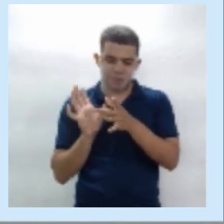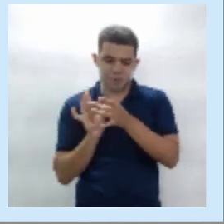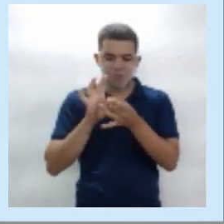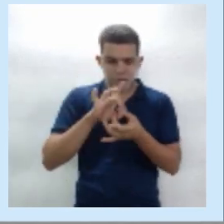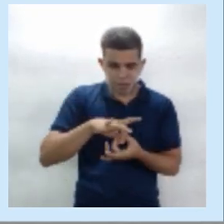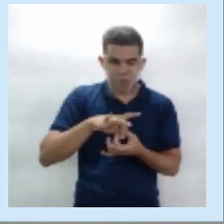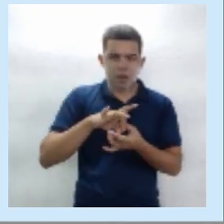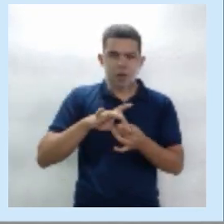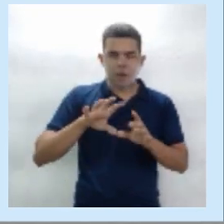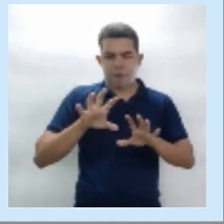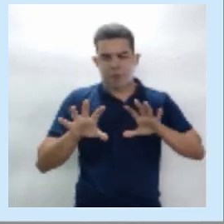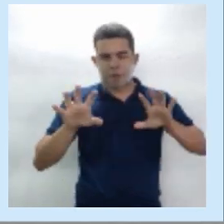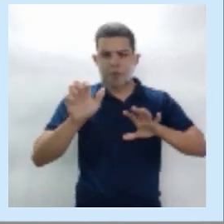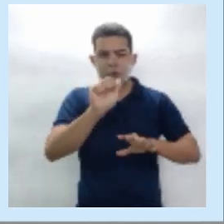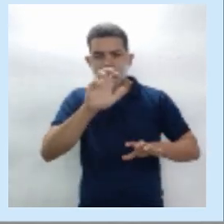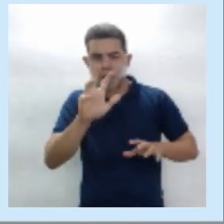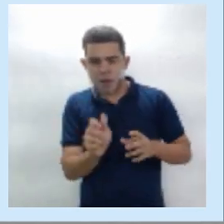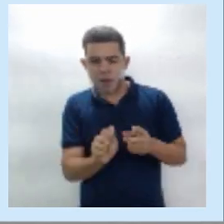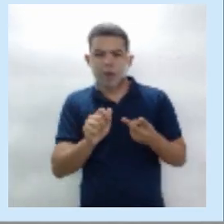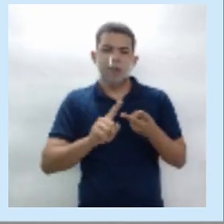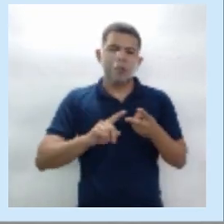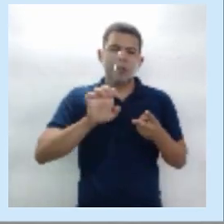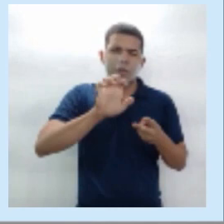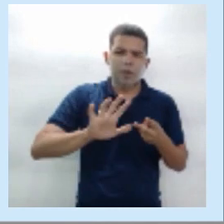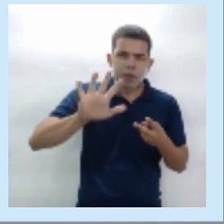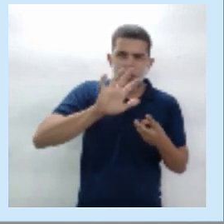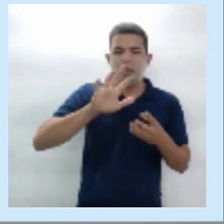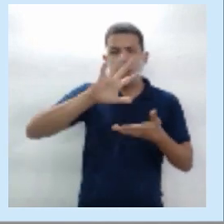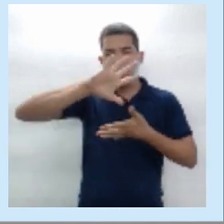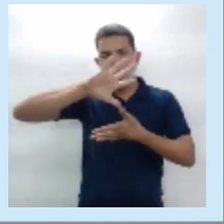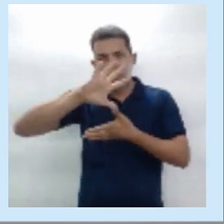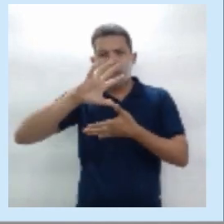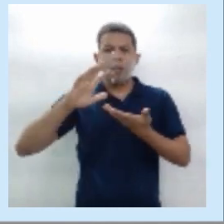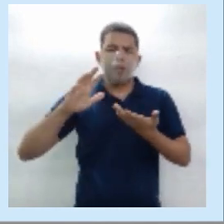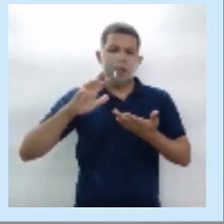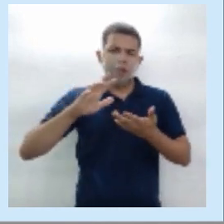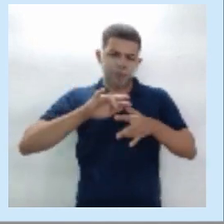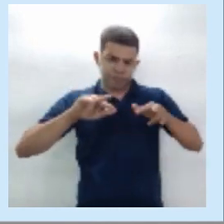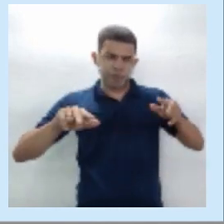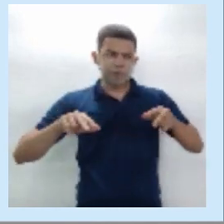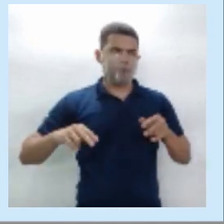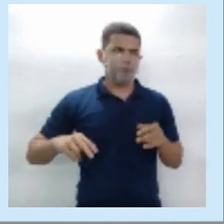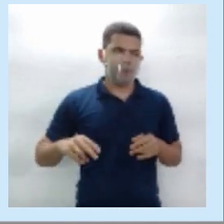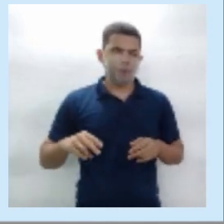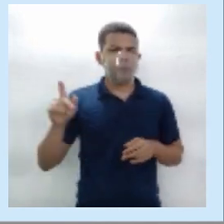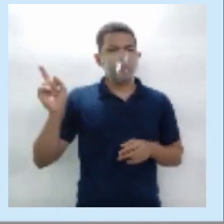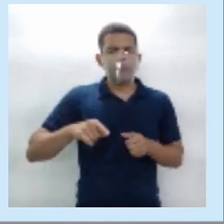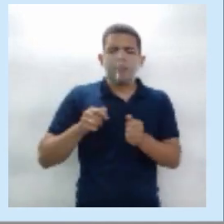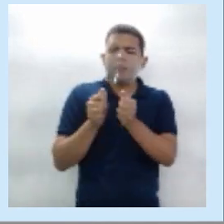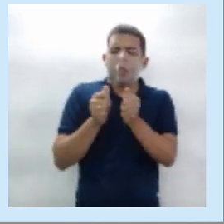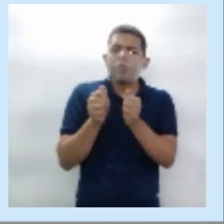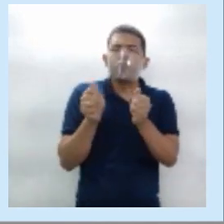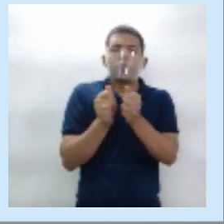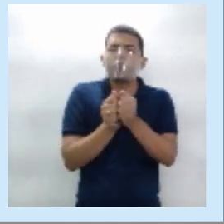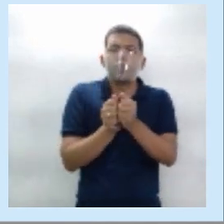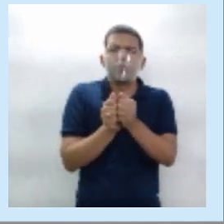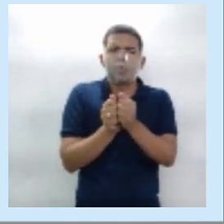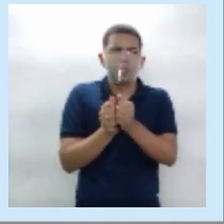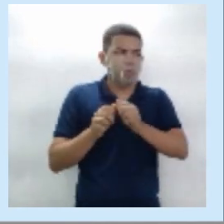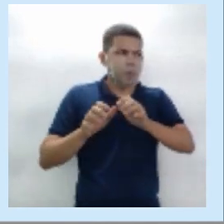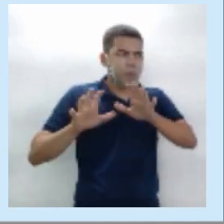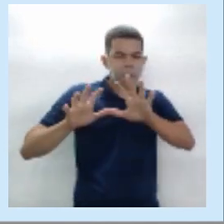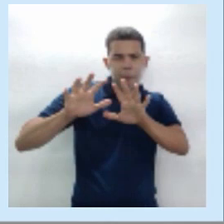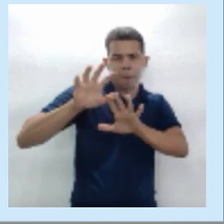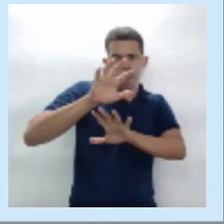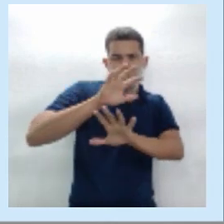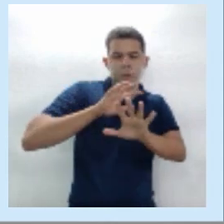continentes, todos eles eram juntinhos, né? Eles não eram separados. Com o tempo,